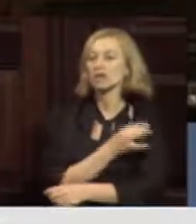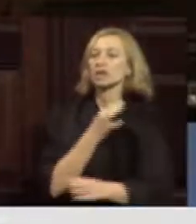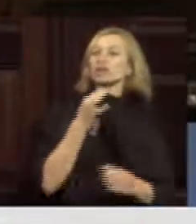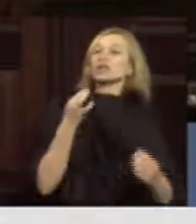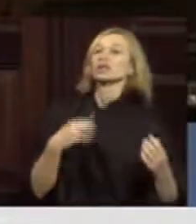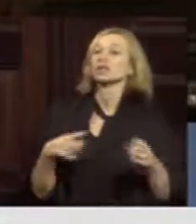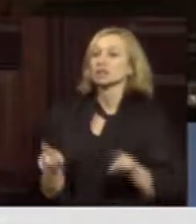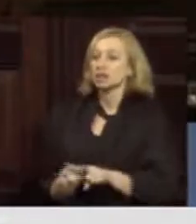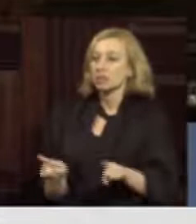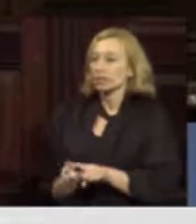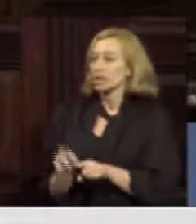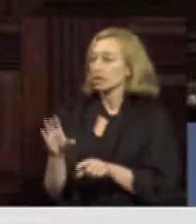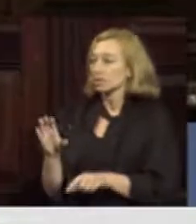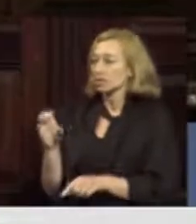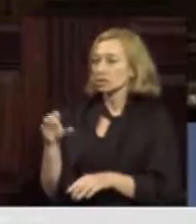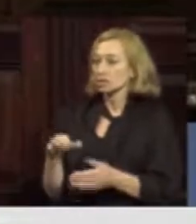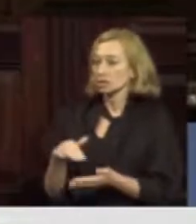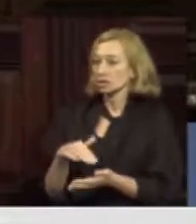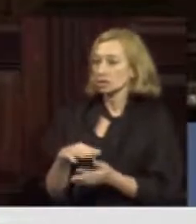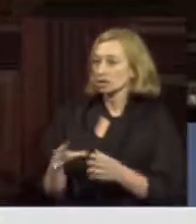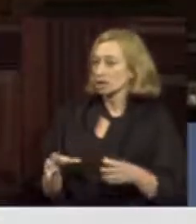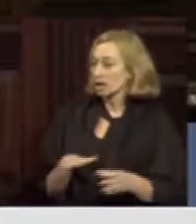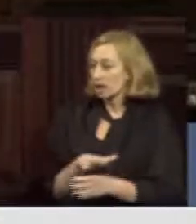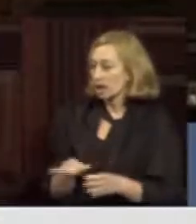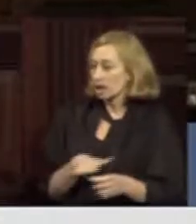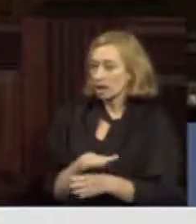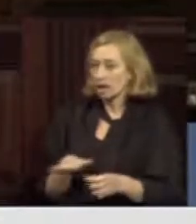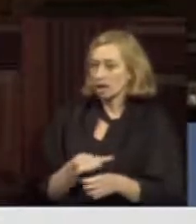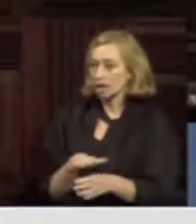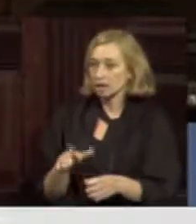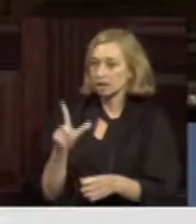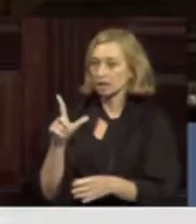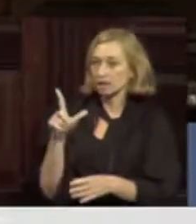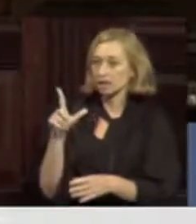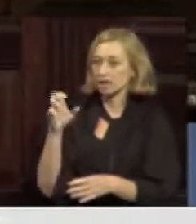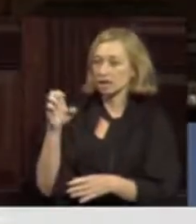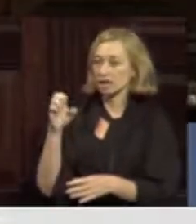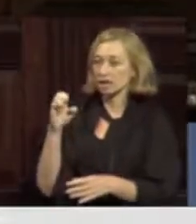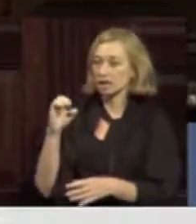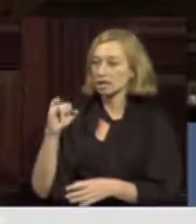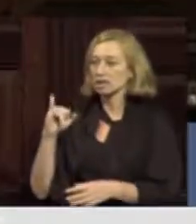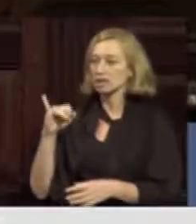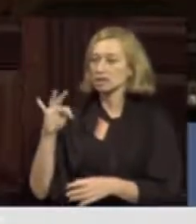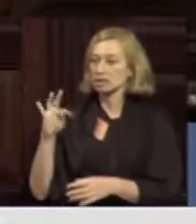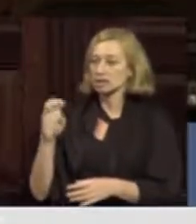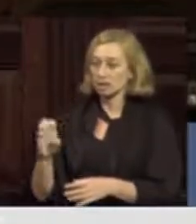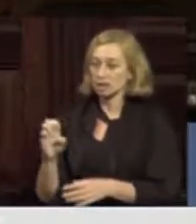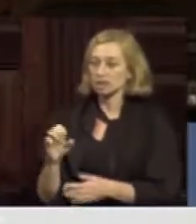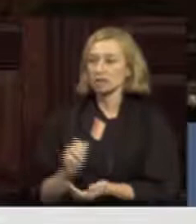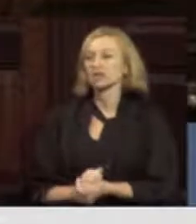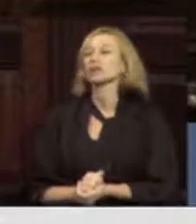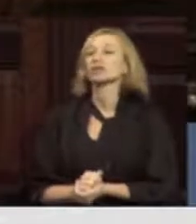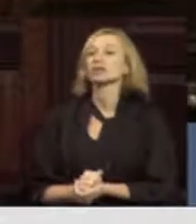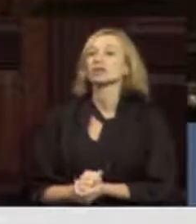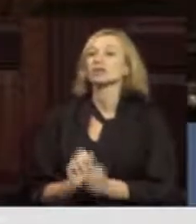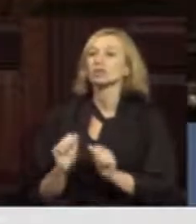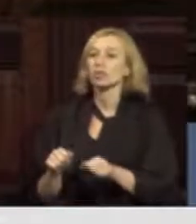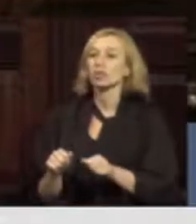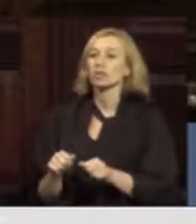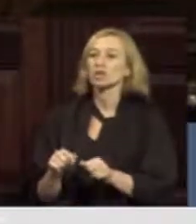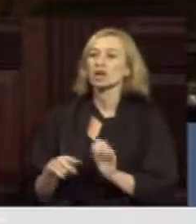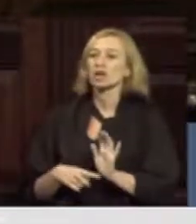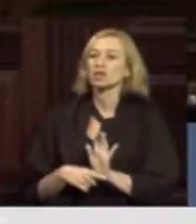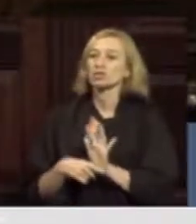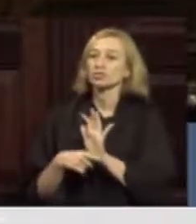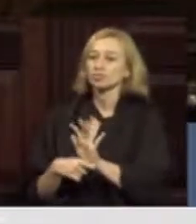fiscais ao setor leiteiro, às cooperativas, aos pequenos produtores, para que possam vencer as multinacionais que querem